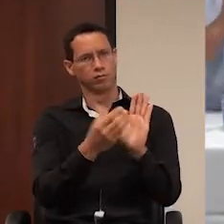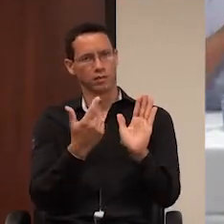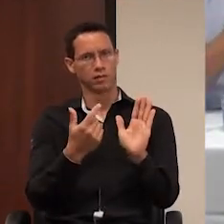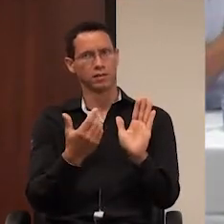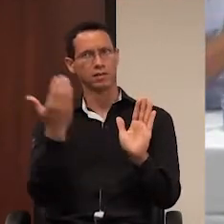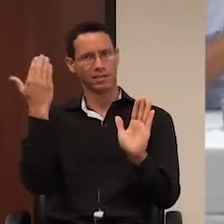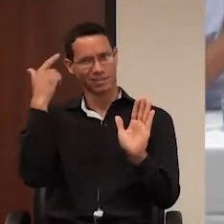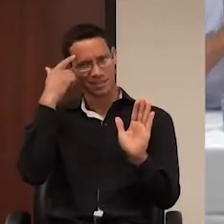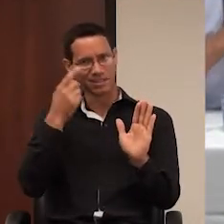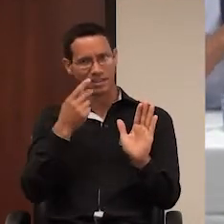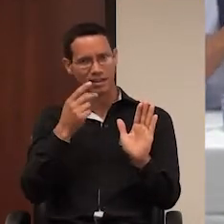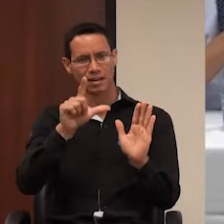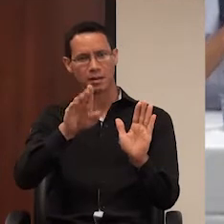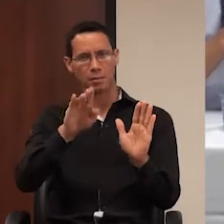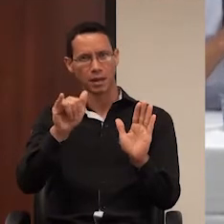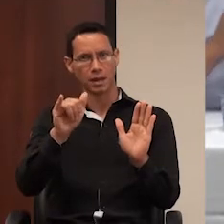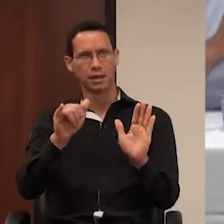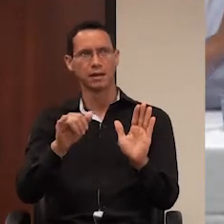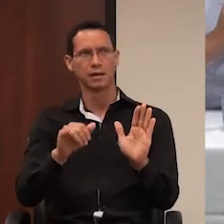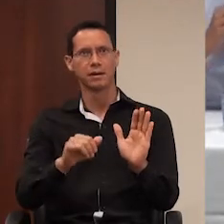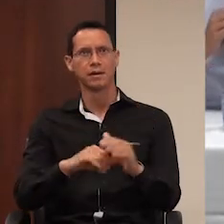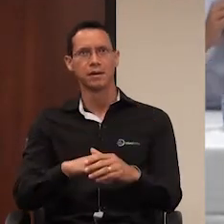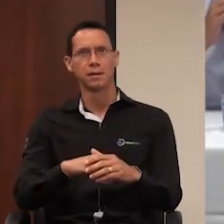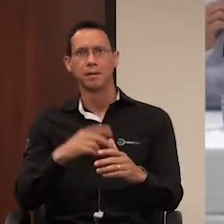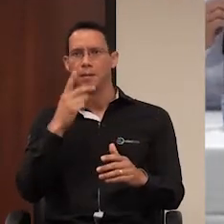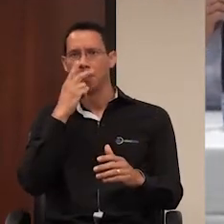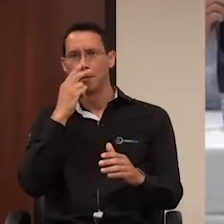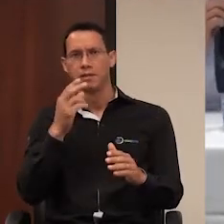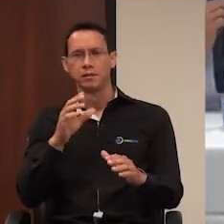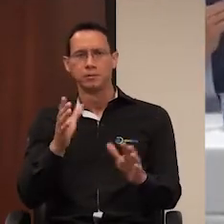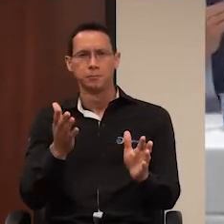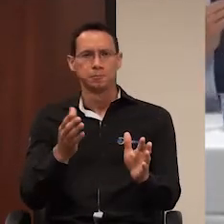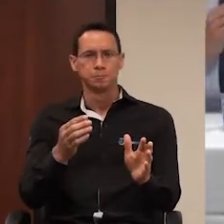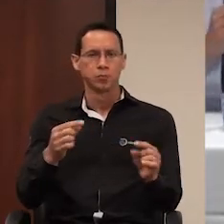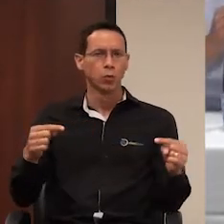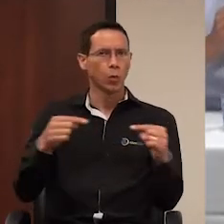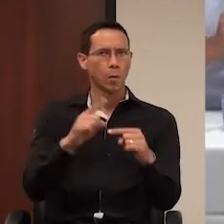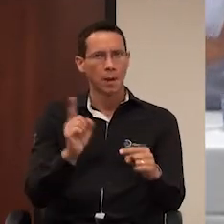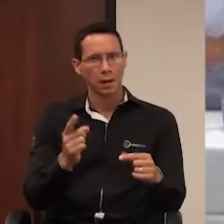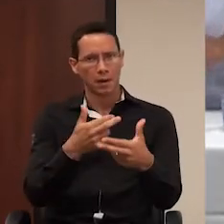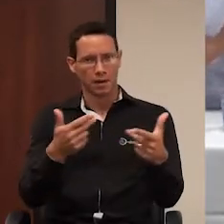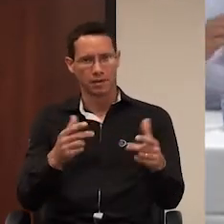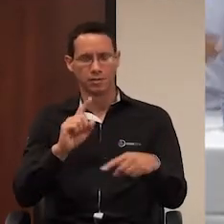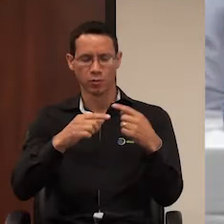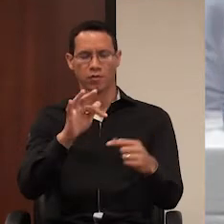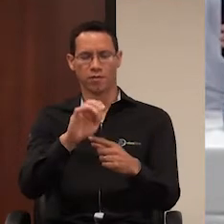umas justificativas falando que a lei brasileira de inclusão foi revogada nesse aspecto e tal. Isso o Felipe vai tratar.